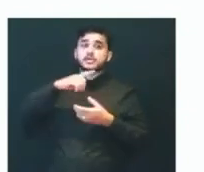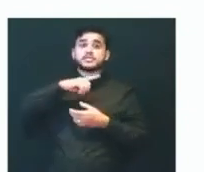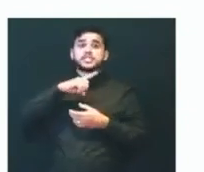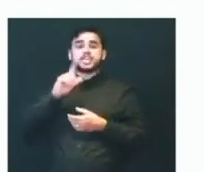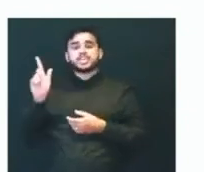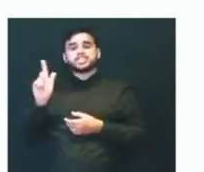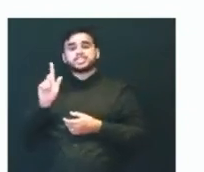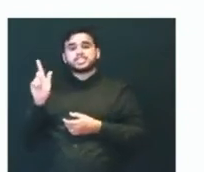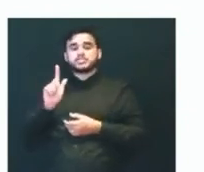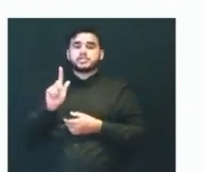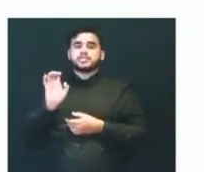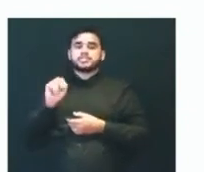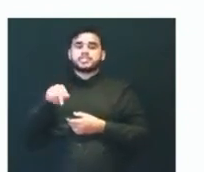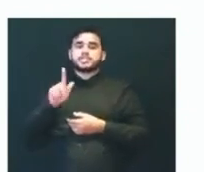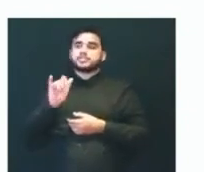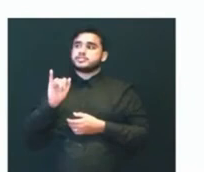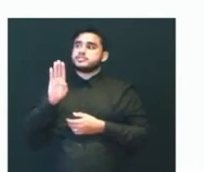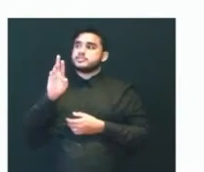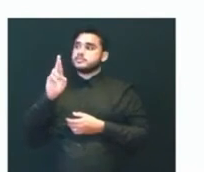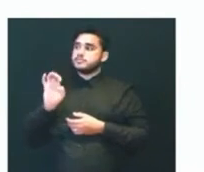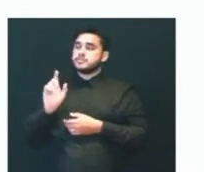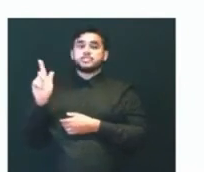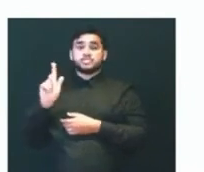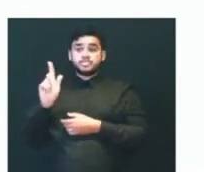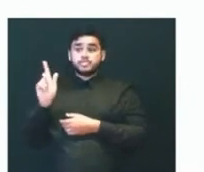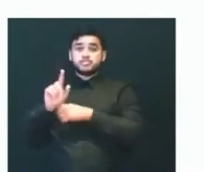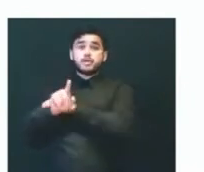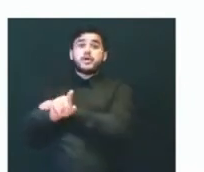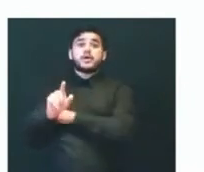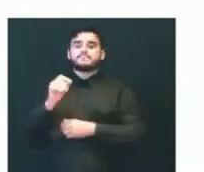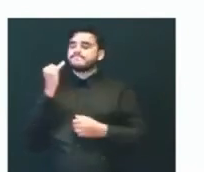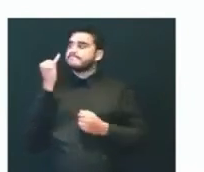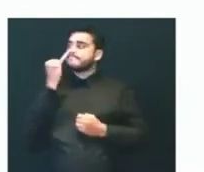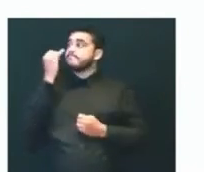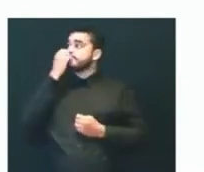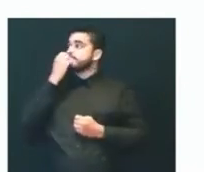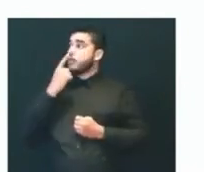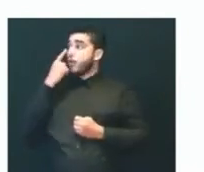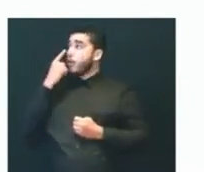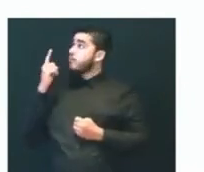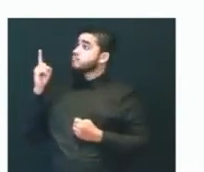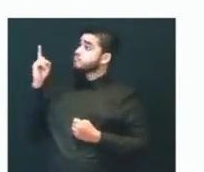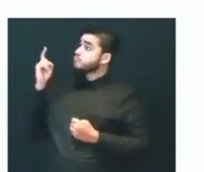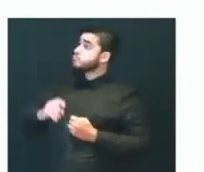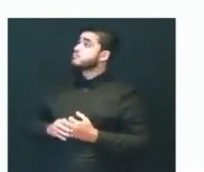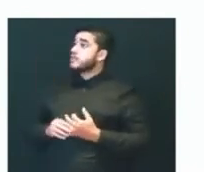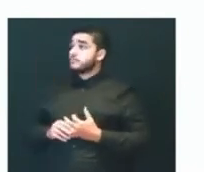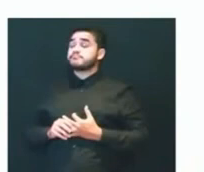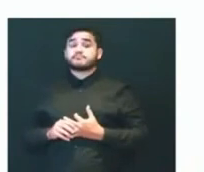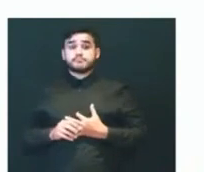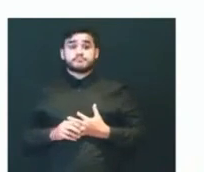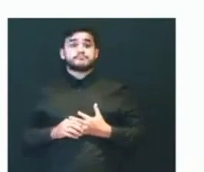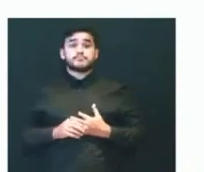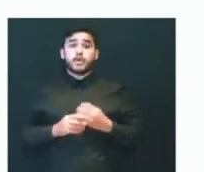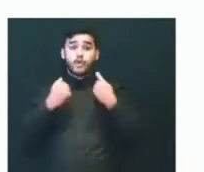Ele é pouco usado, né, na nossa rotina, mas o gengibre é poderosíssimo. Então, aqui é uma receita que eu entrego